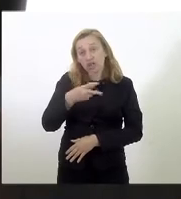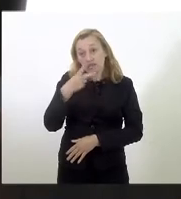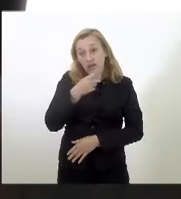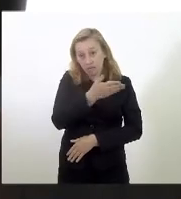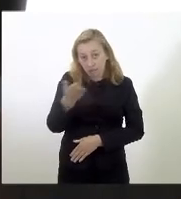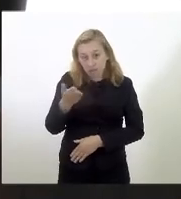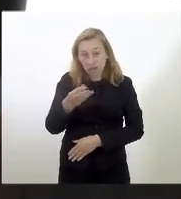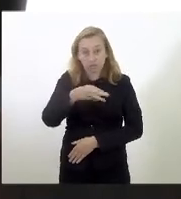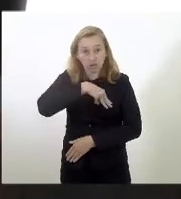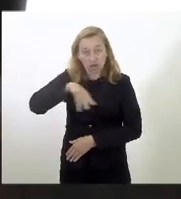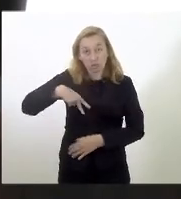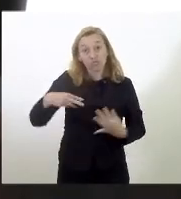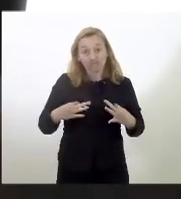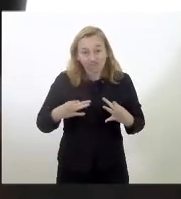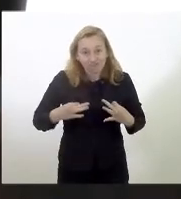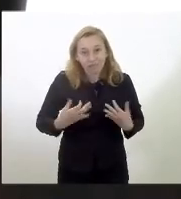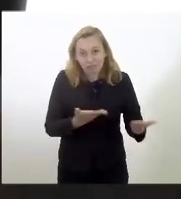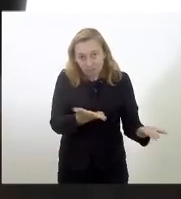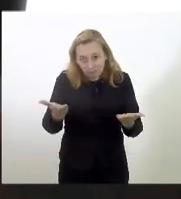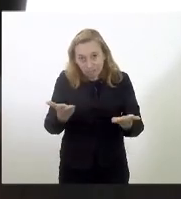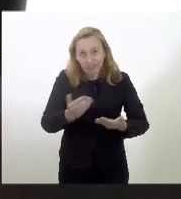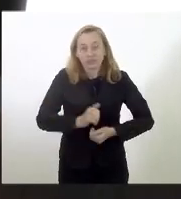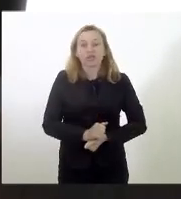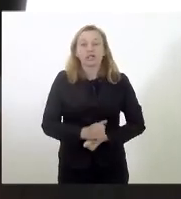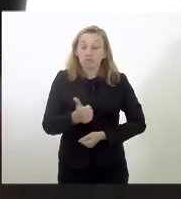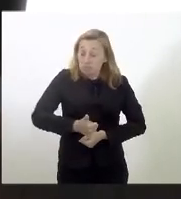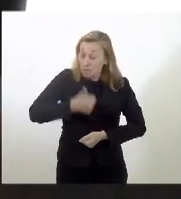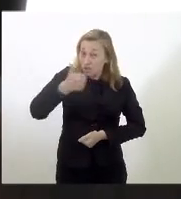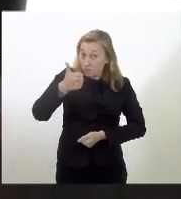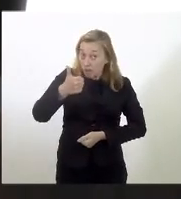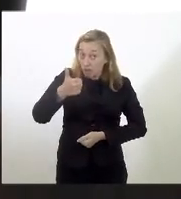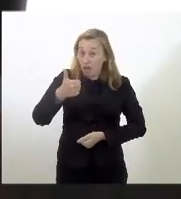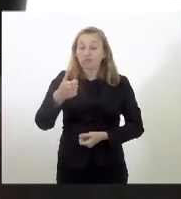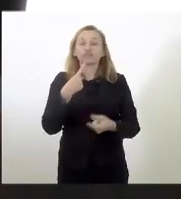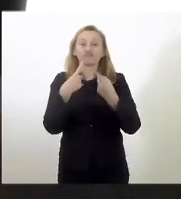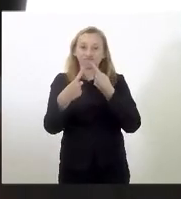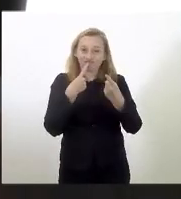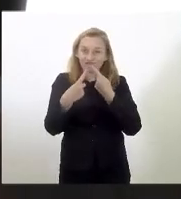o Ministério Público à disposição para aprimorar